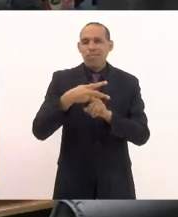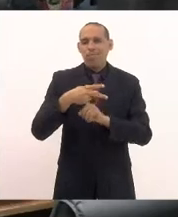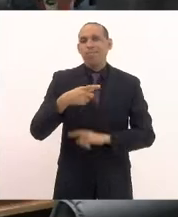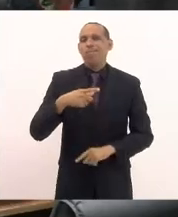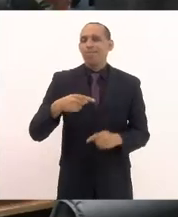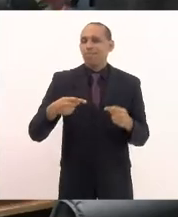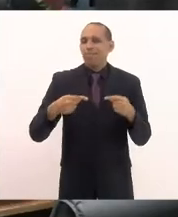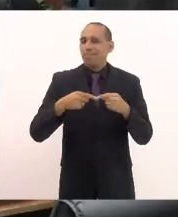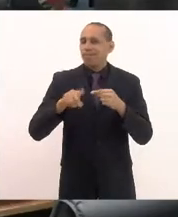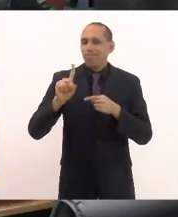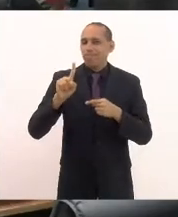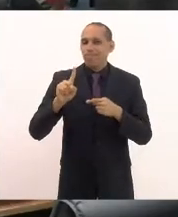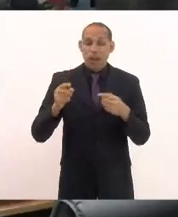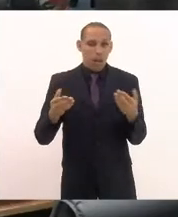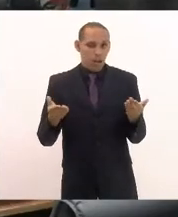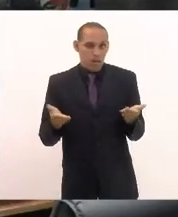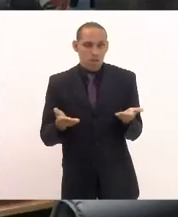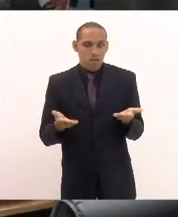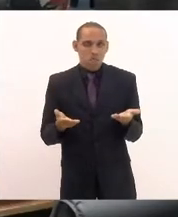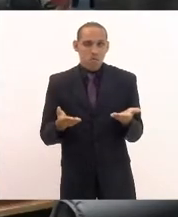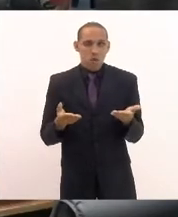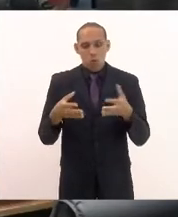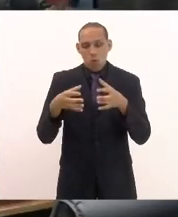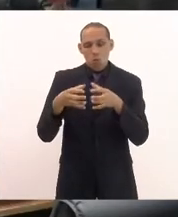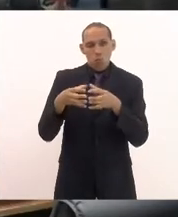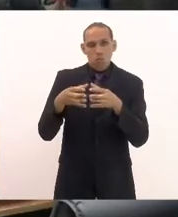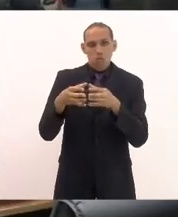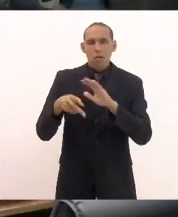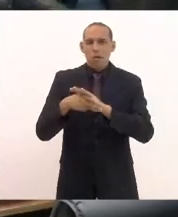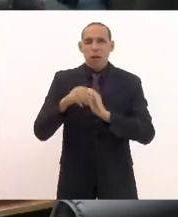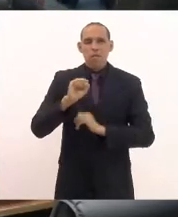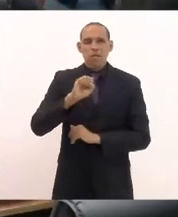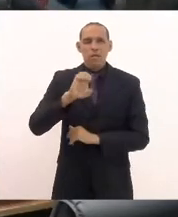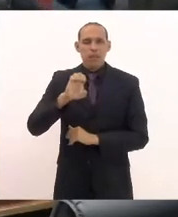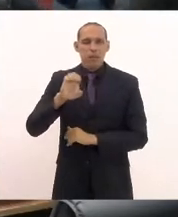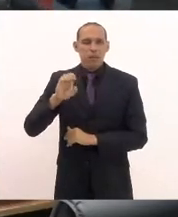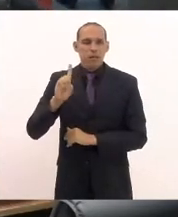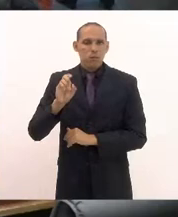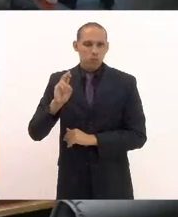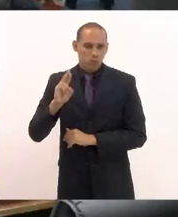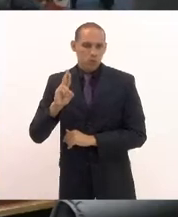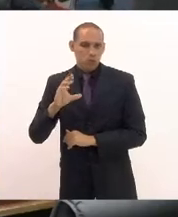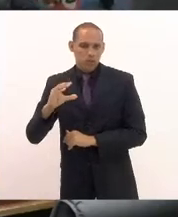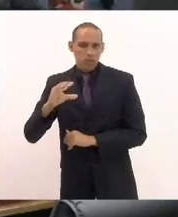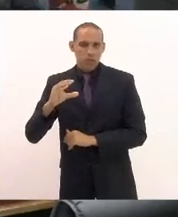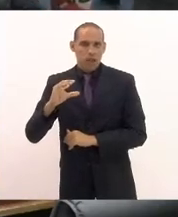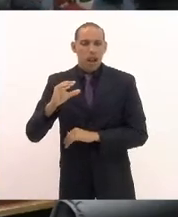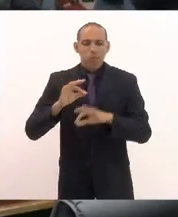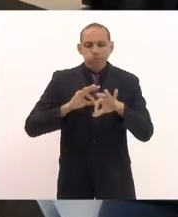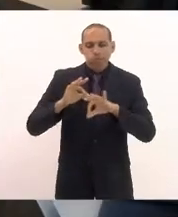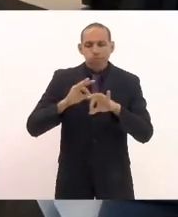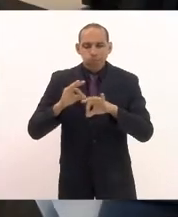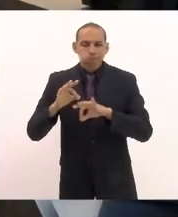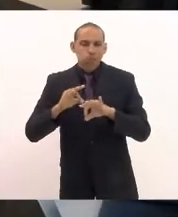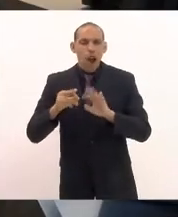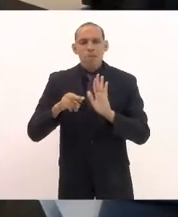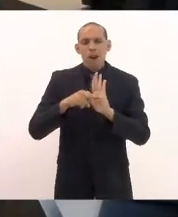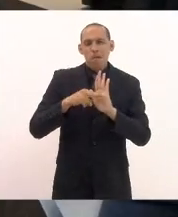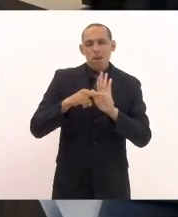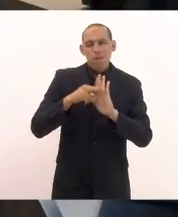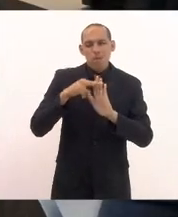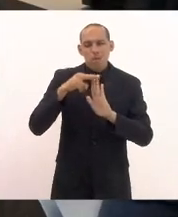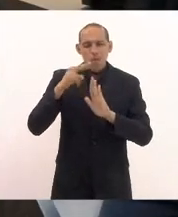inclusive, nesse momento, na comissão que a SEDUC instalou que está regulamentando a migração